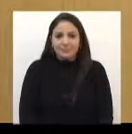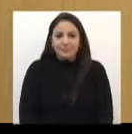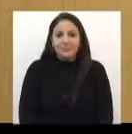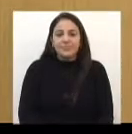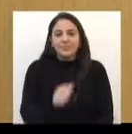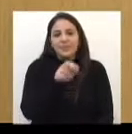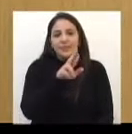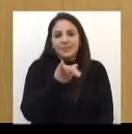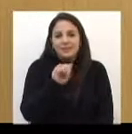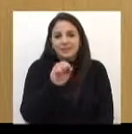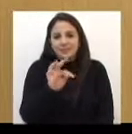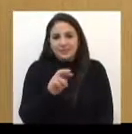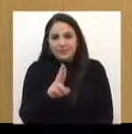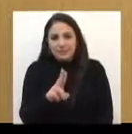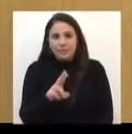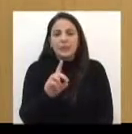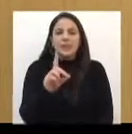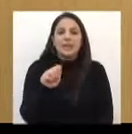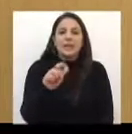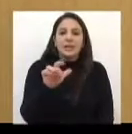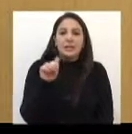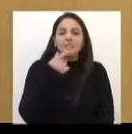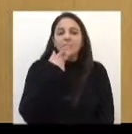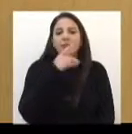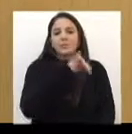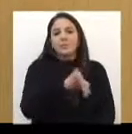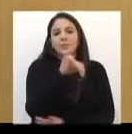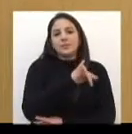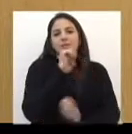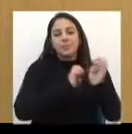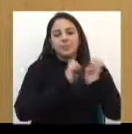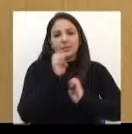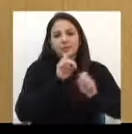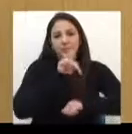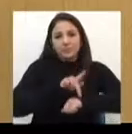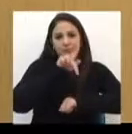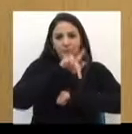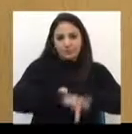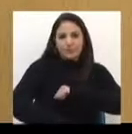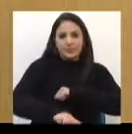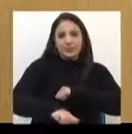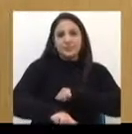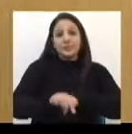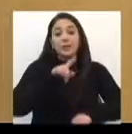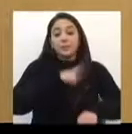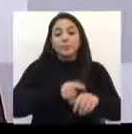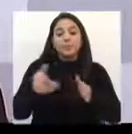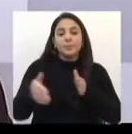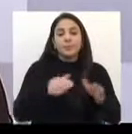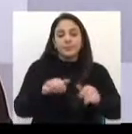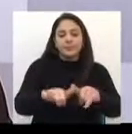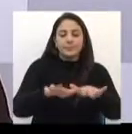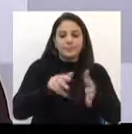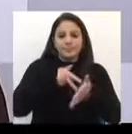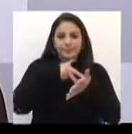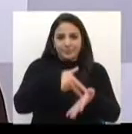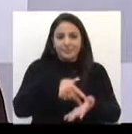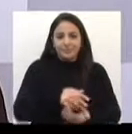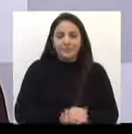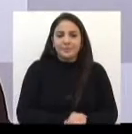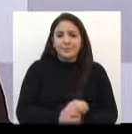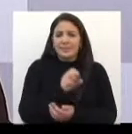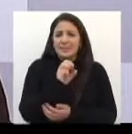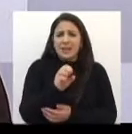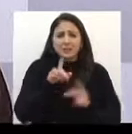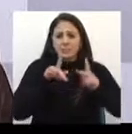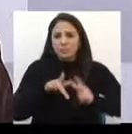Aristeu Dalalana destaca a importância dos empresários passo-fundenses durante grande expediente. Sem eles saberem, eles estavam